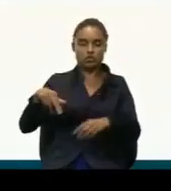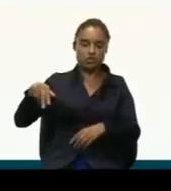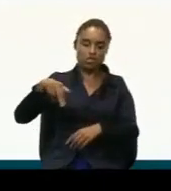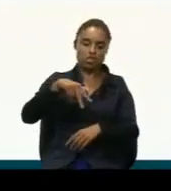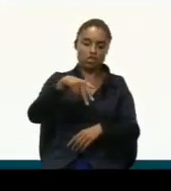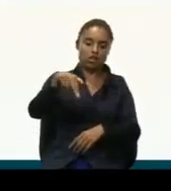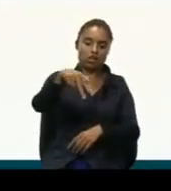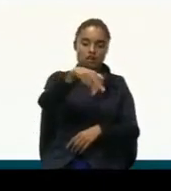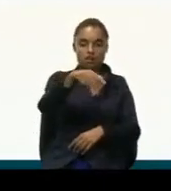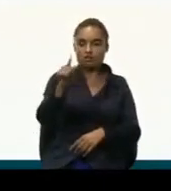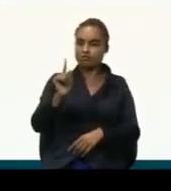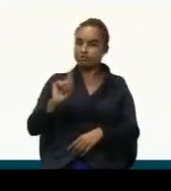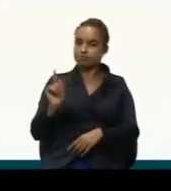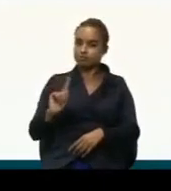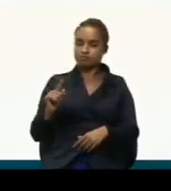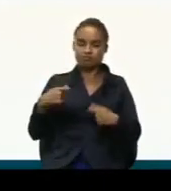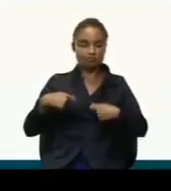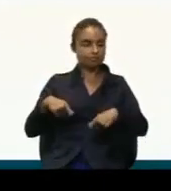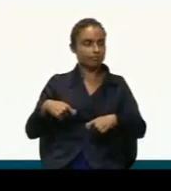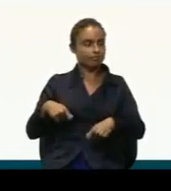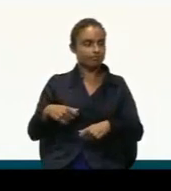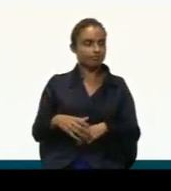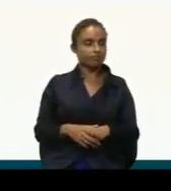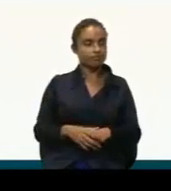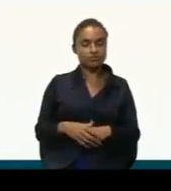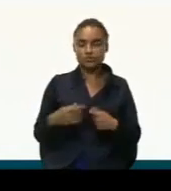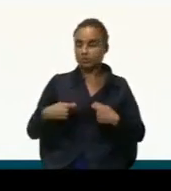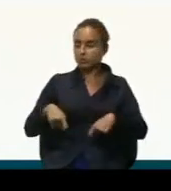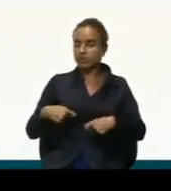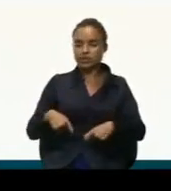aqui? Bom, primeira etapa da nossa obra aqui.